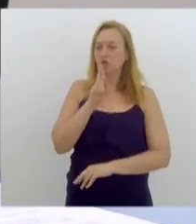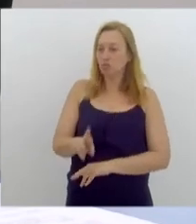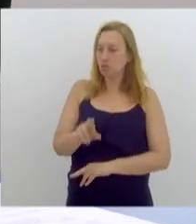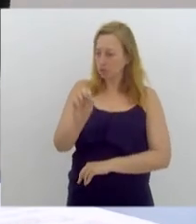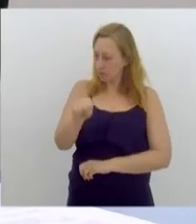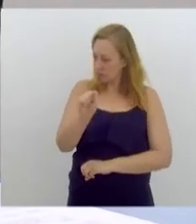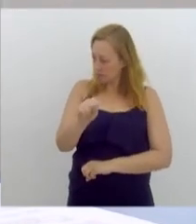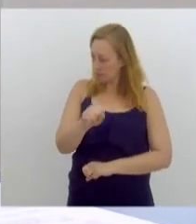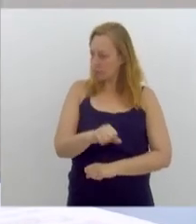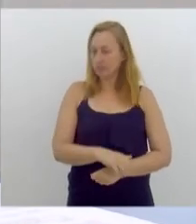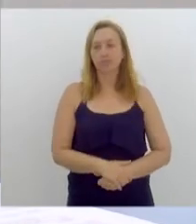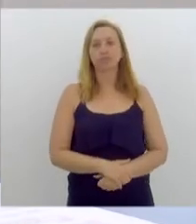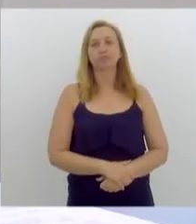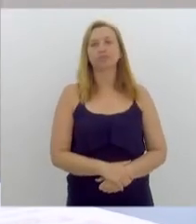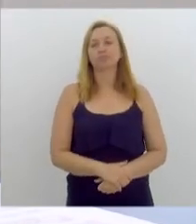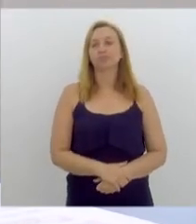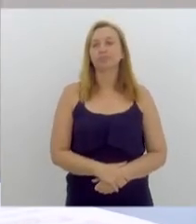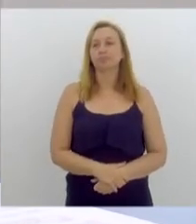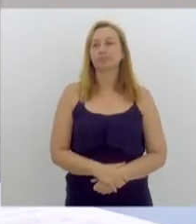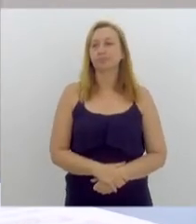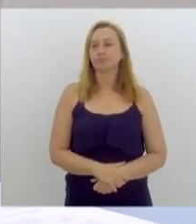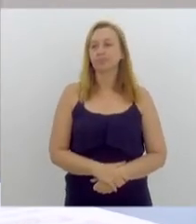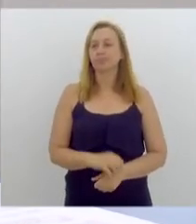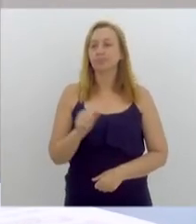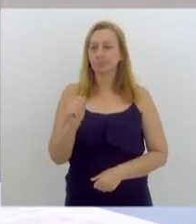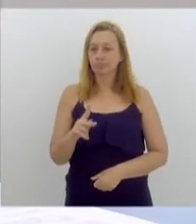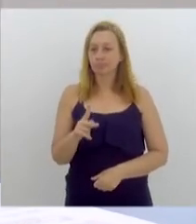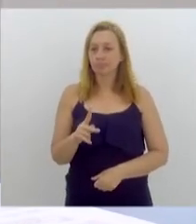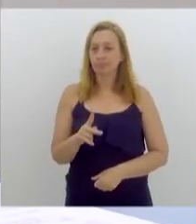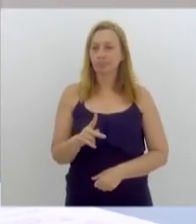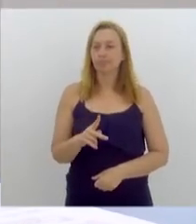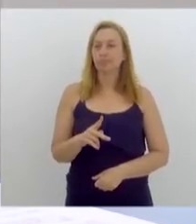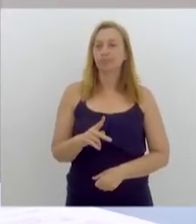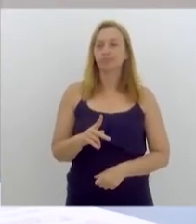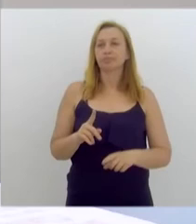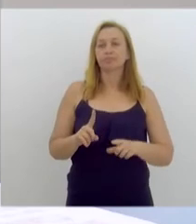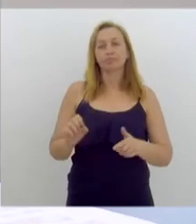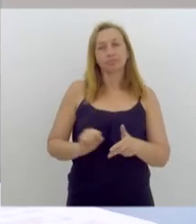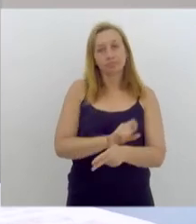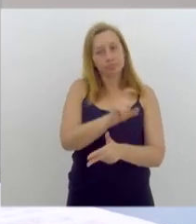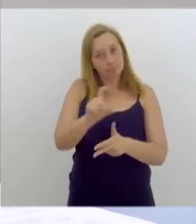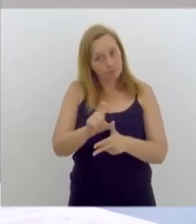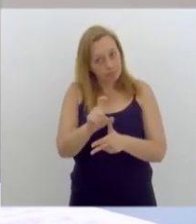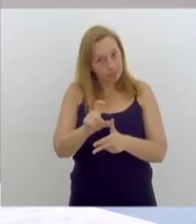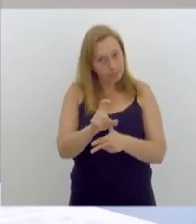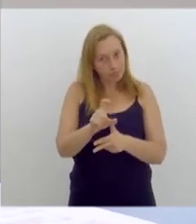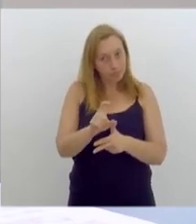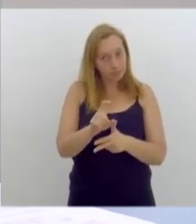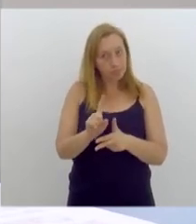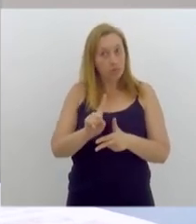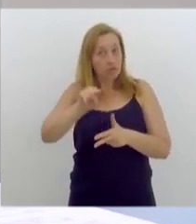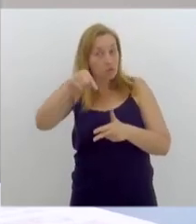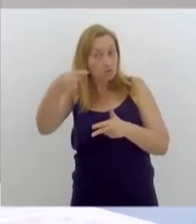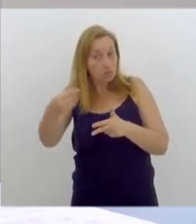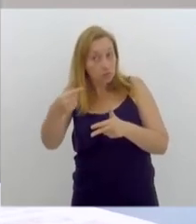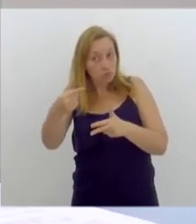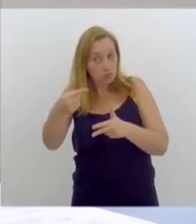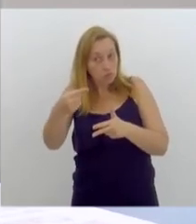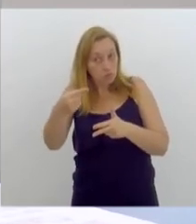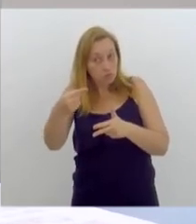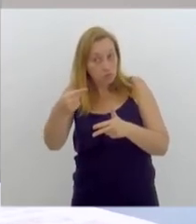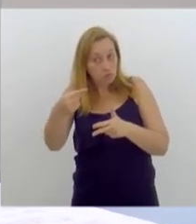positiva tava positivo no executivo nos outros poderes